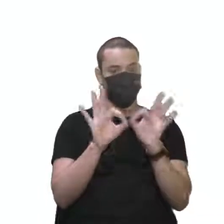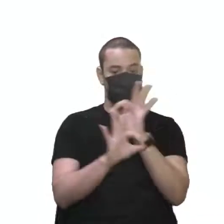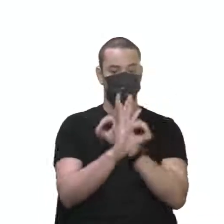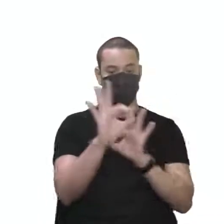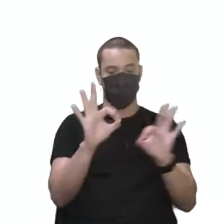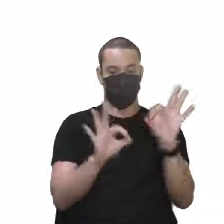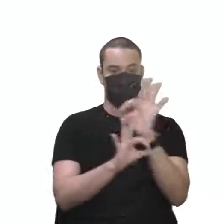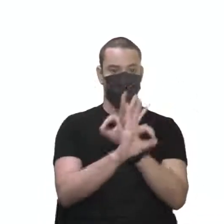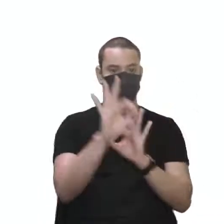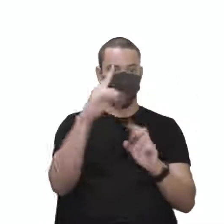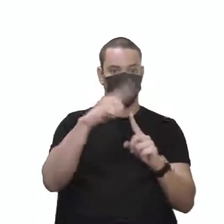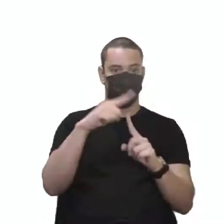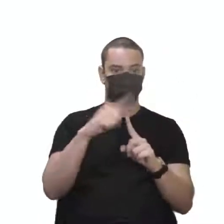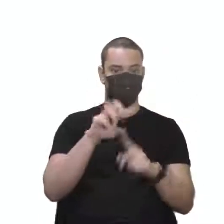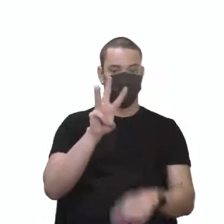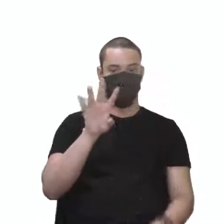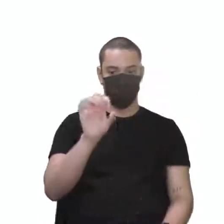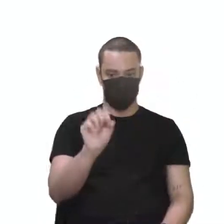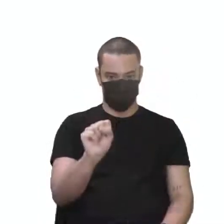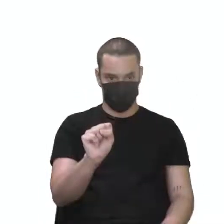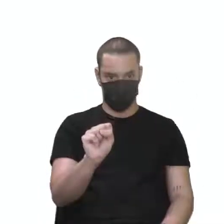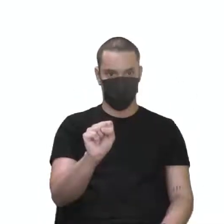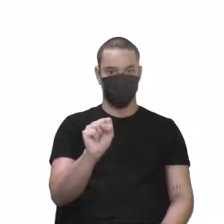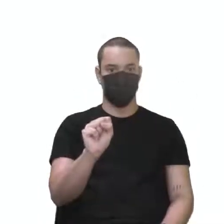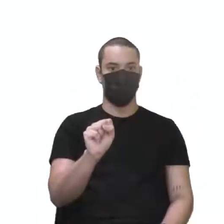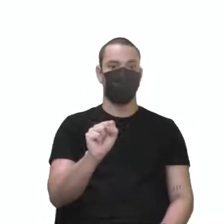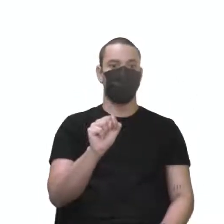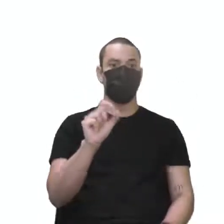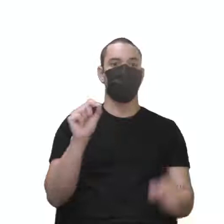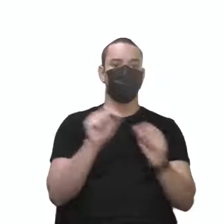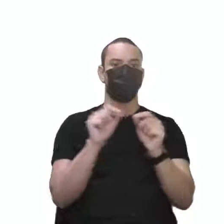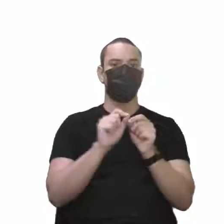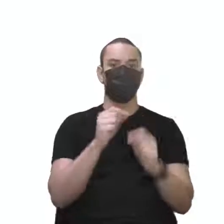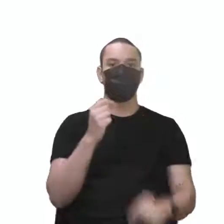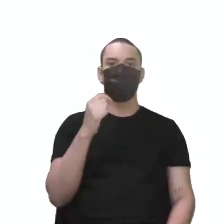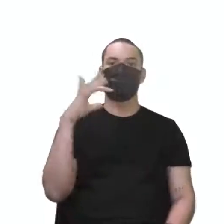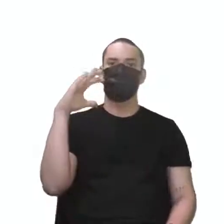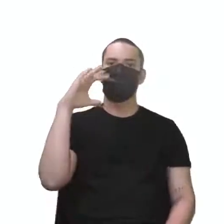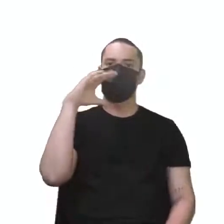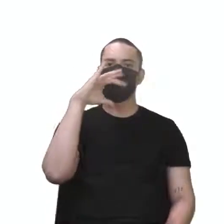tipo 3S, tá? Aquece elas.